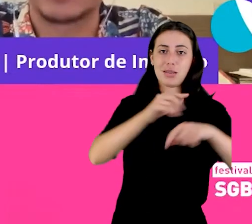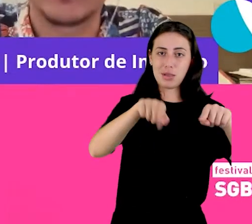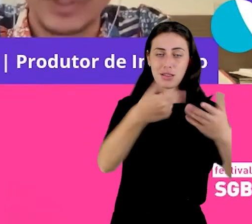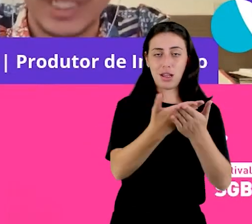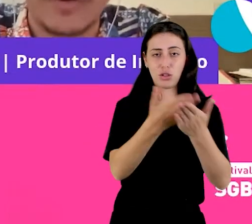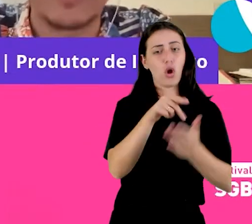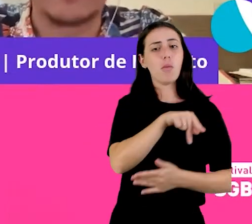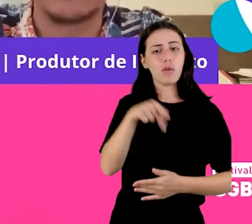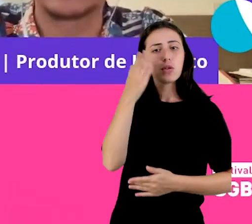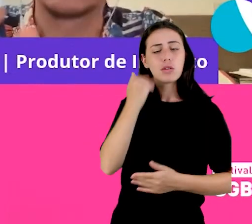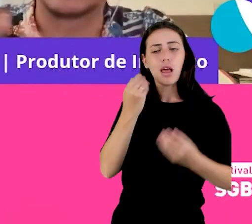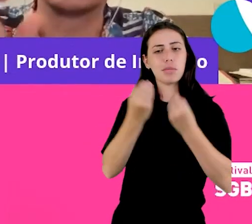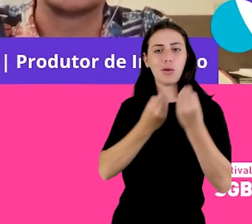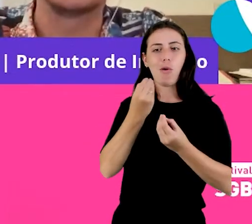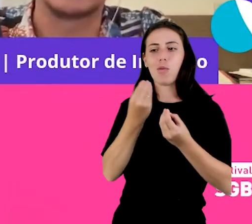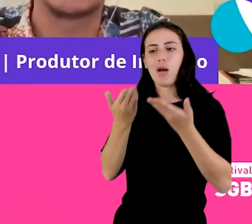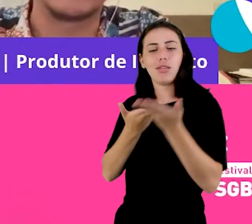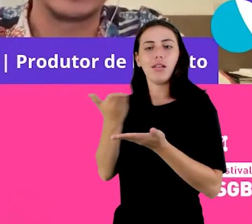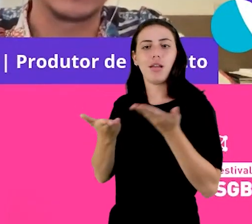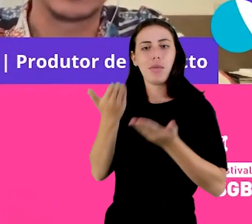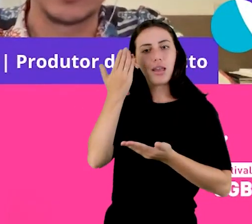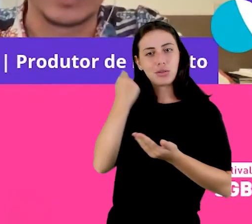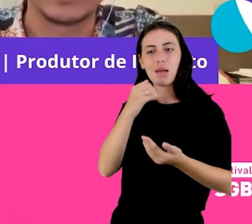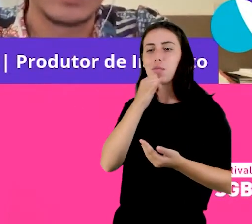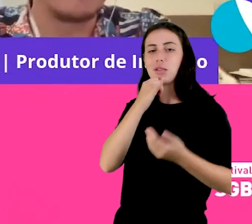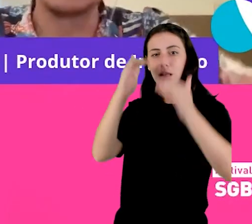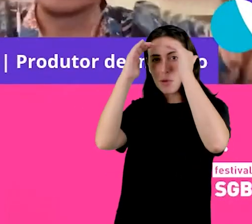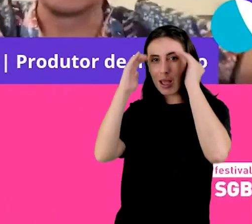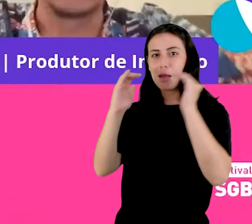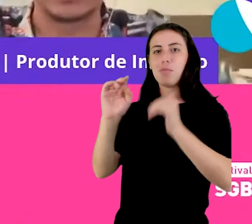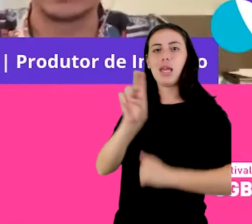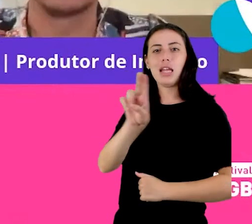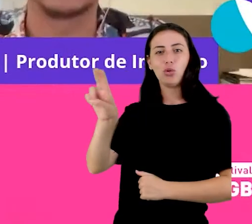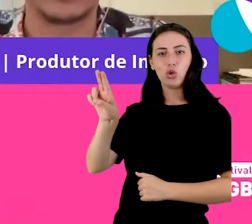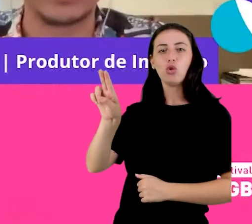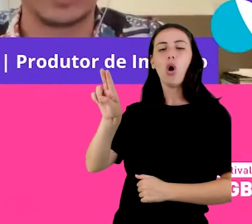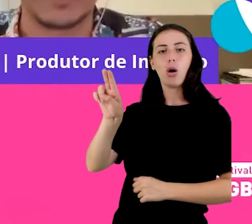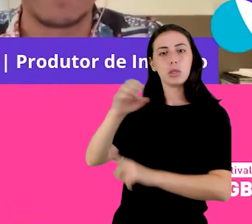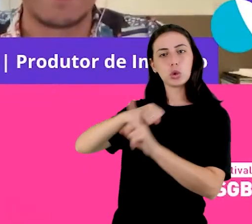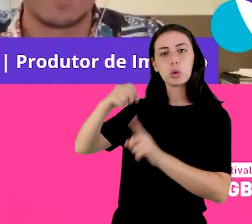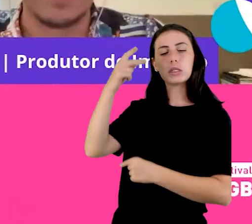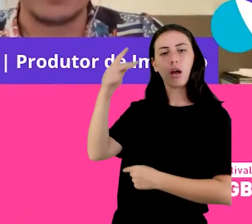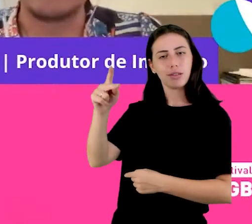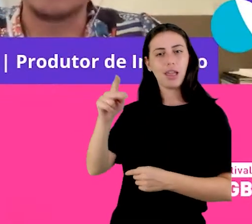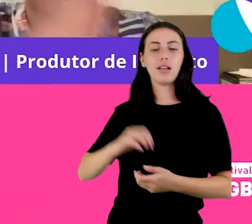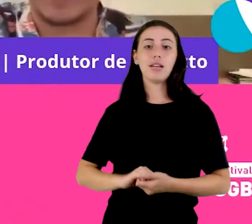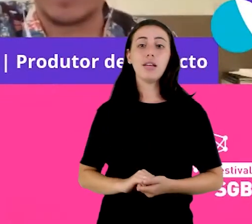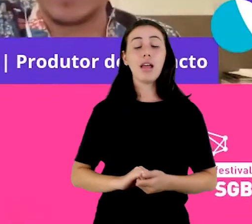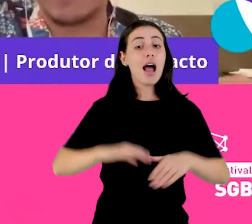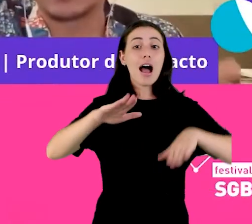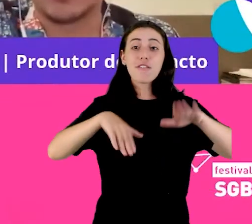vai respeitar o nome social, são gestos individuais que podem fazer transformações muito grandes, mesmo que a gente não mude ainda a estrutura geral da escola. E,